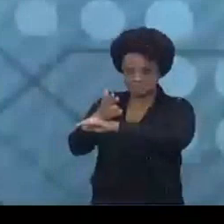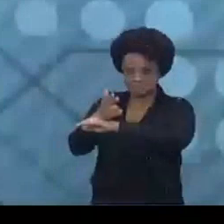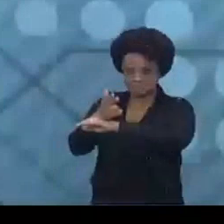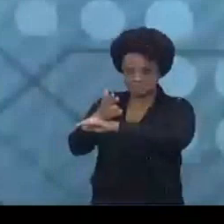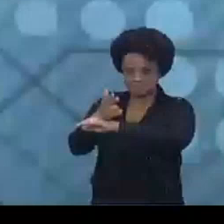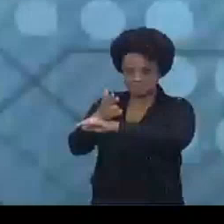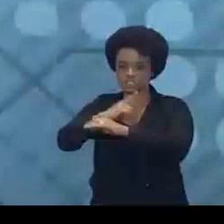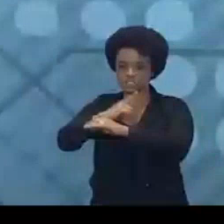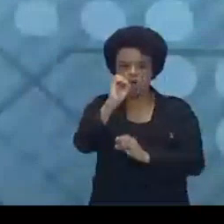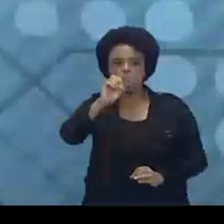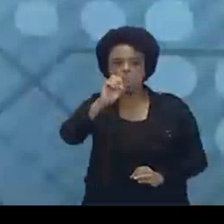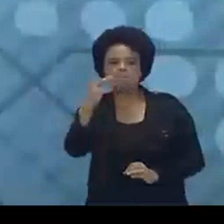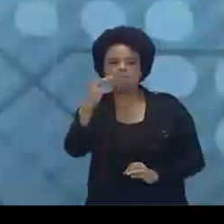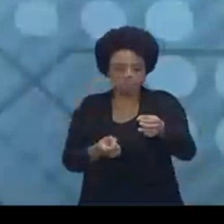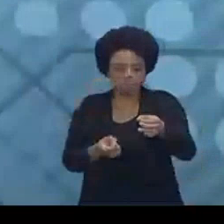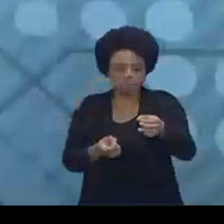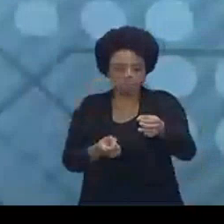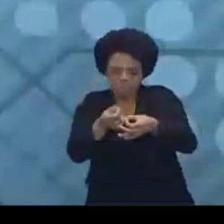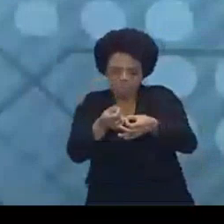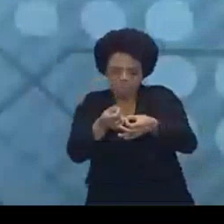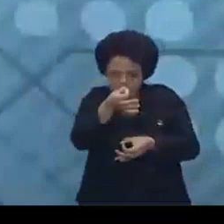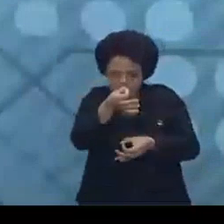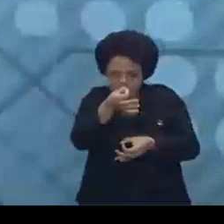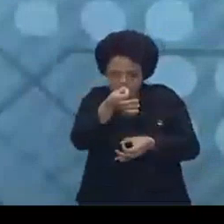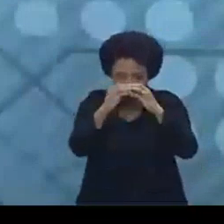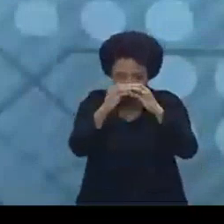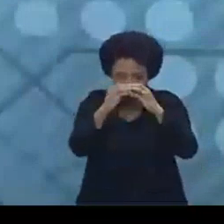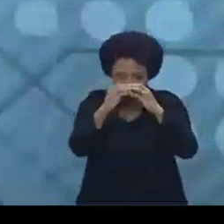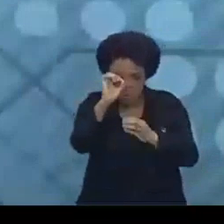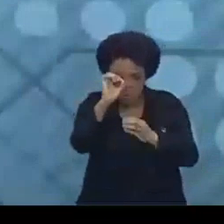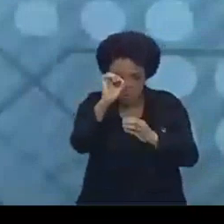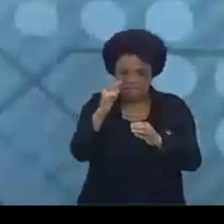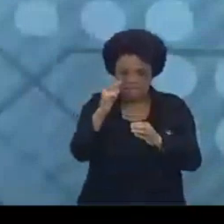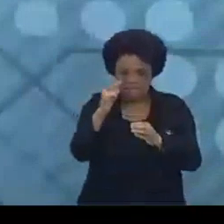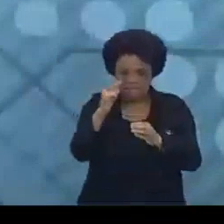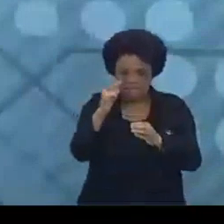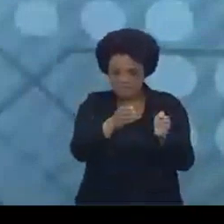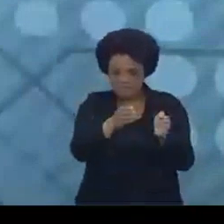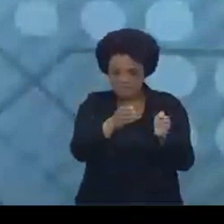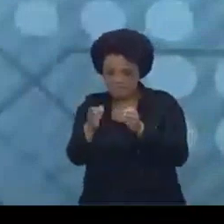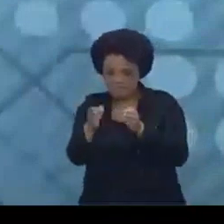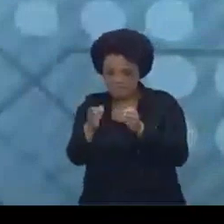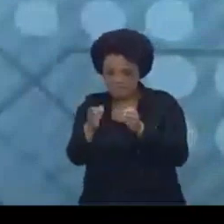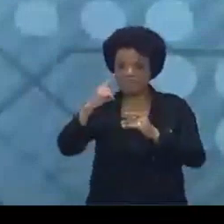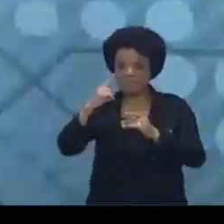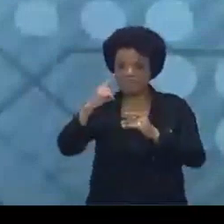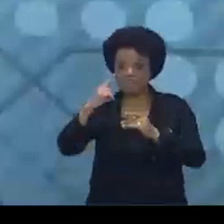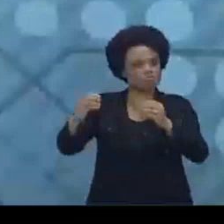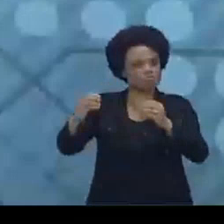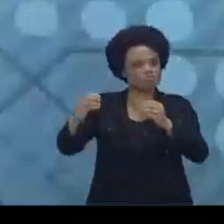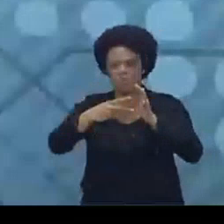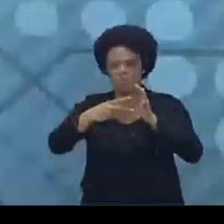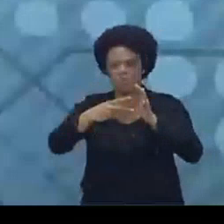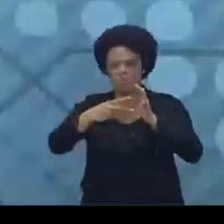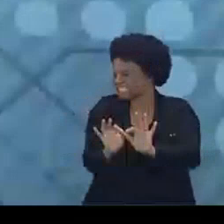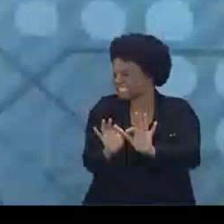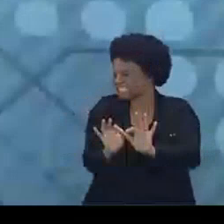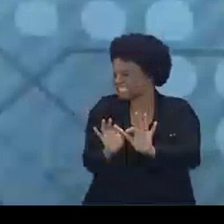medidas, você já consegue abrir todas essas situações que estão envolvidas. Então, com conceitos muito simples, você consegue